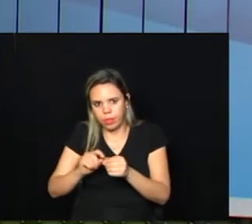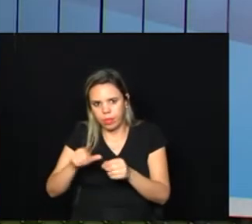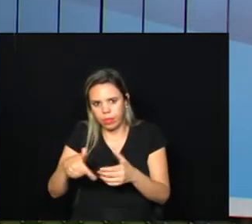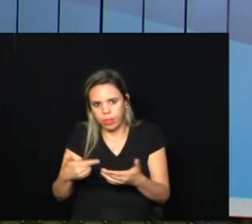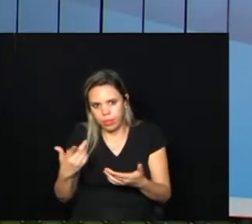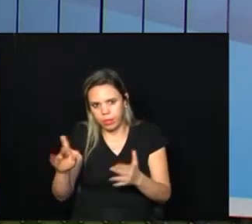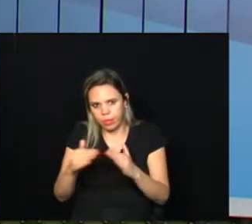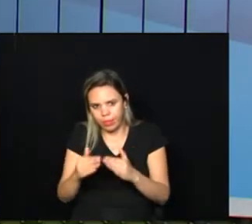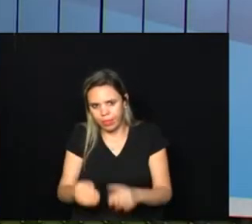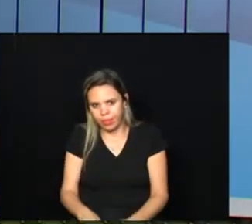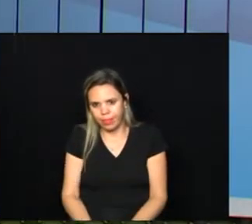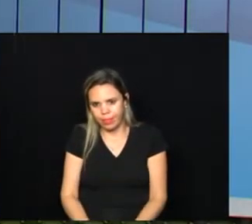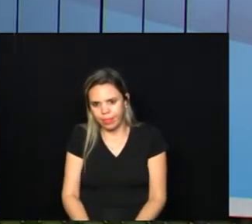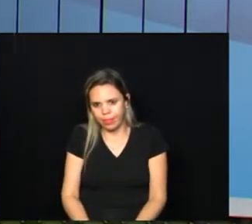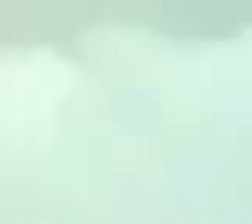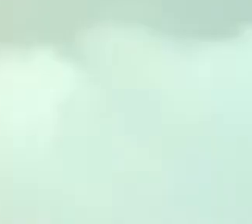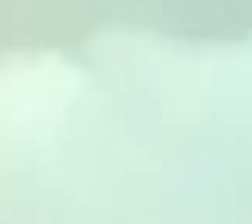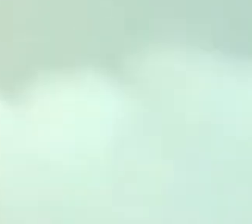na sua casa.